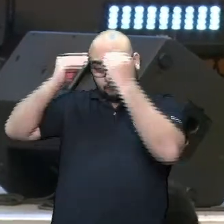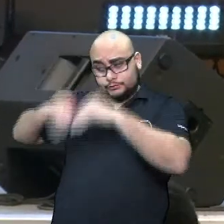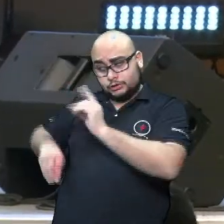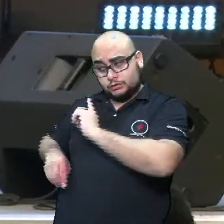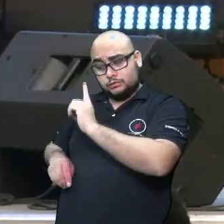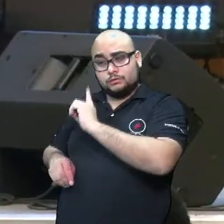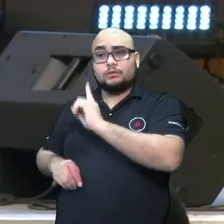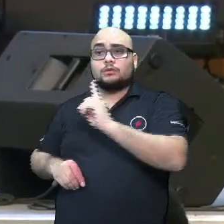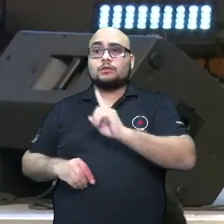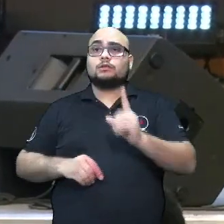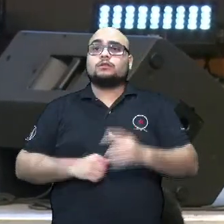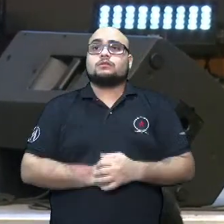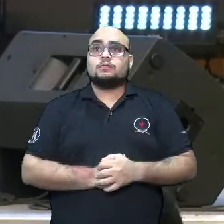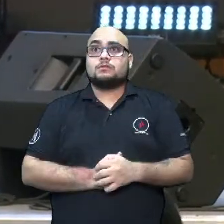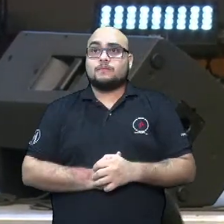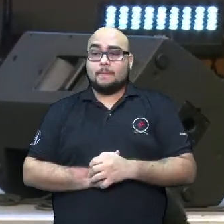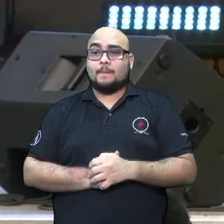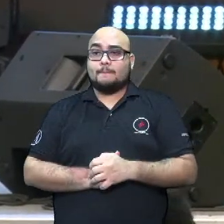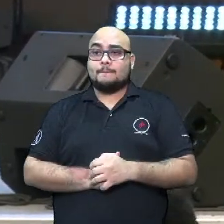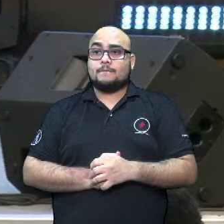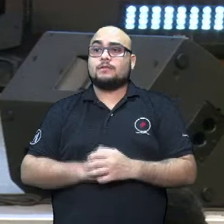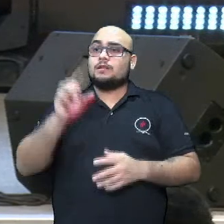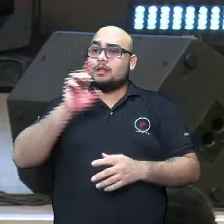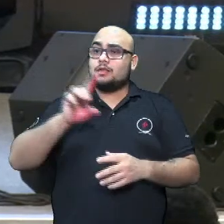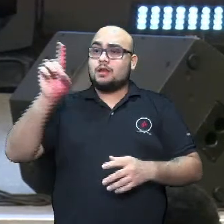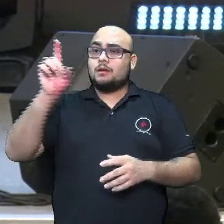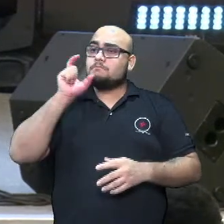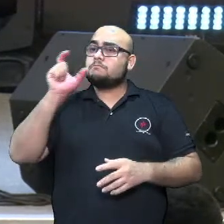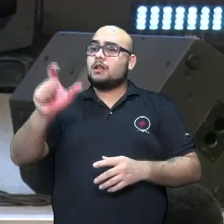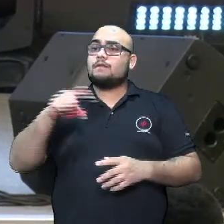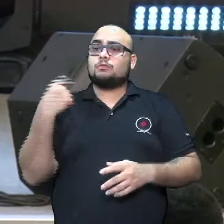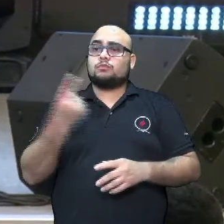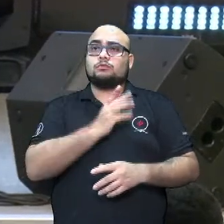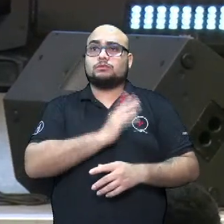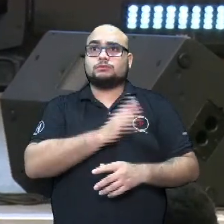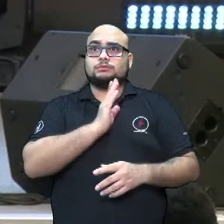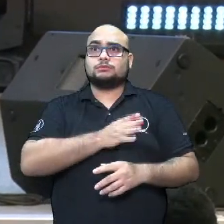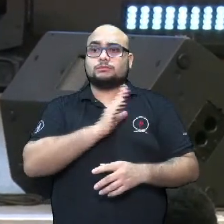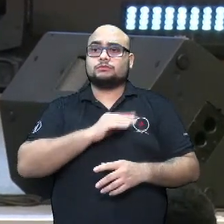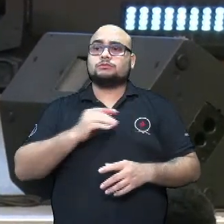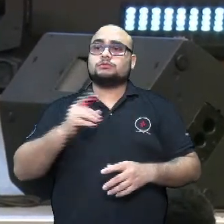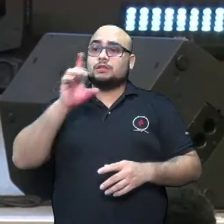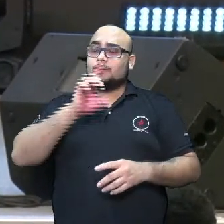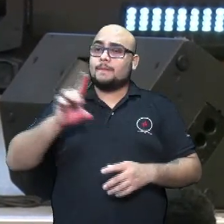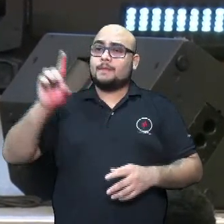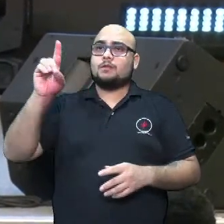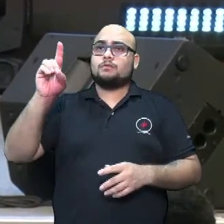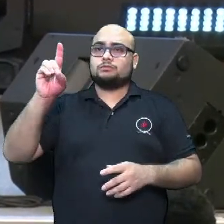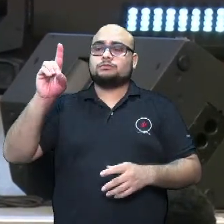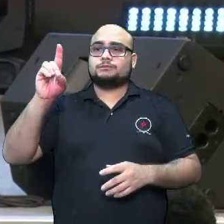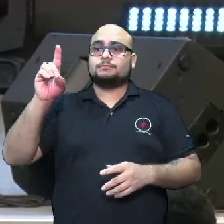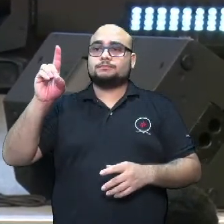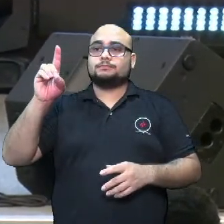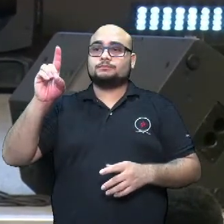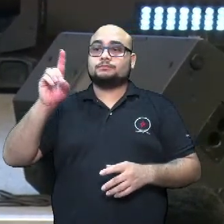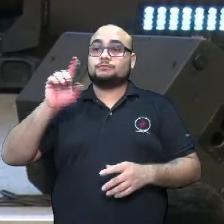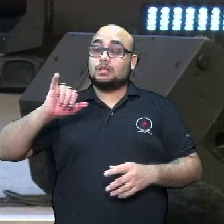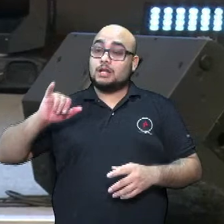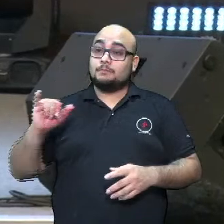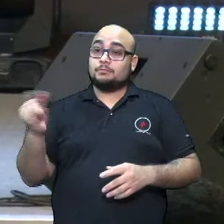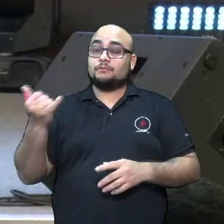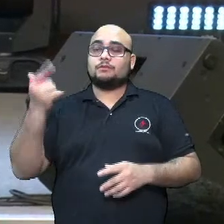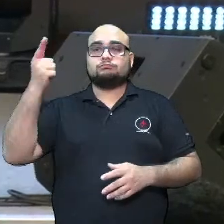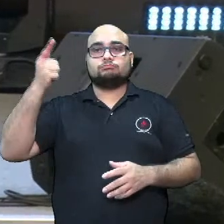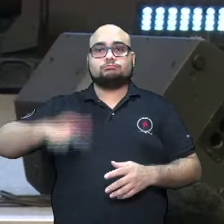desista. Isso é a palavra de Deus para o nosso coração. Nosso Deus é o Deus da segunda chance, da segunda